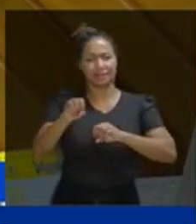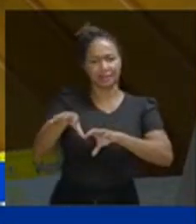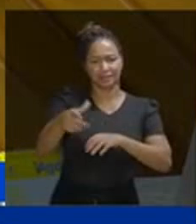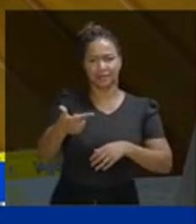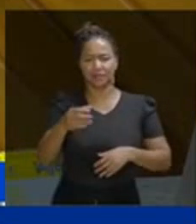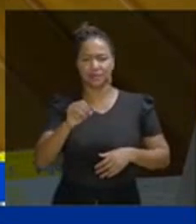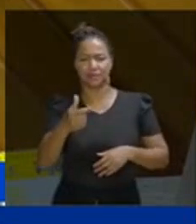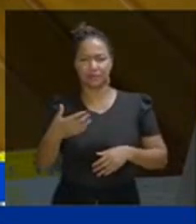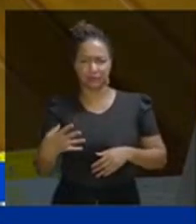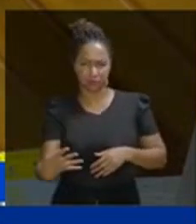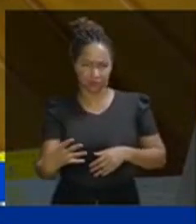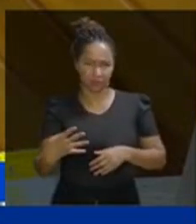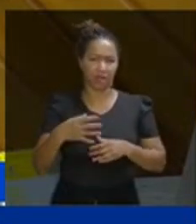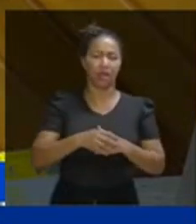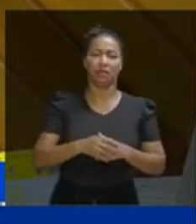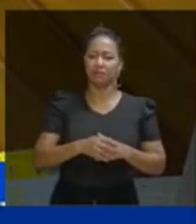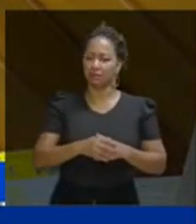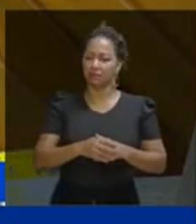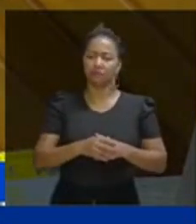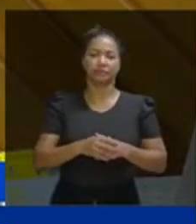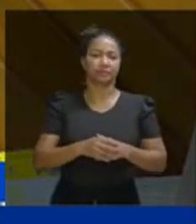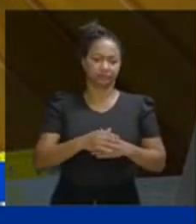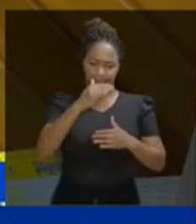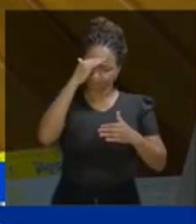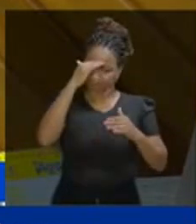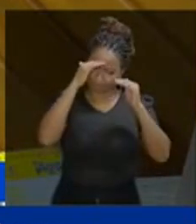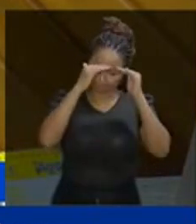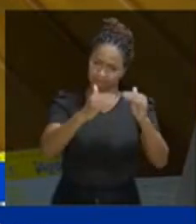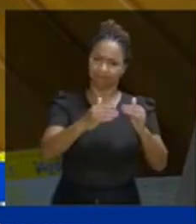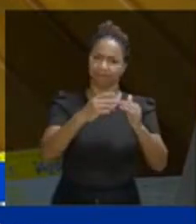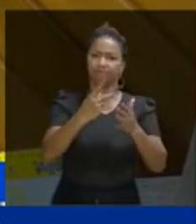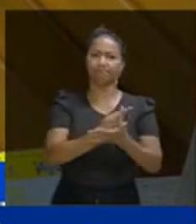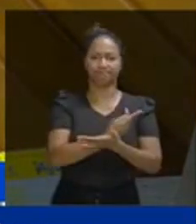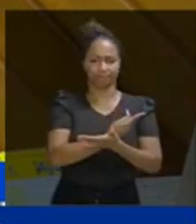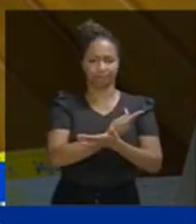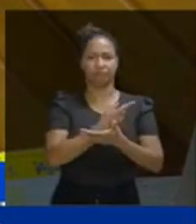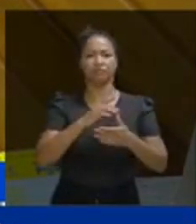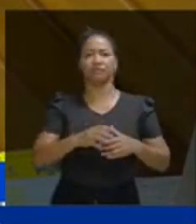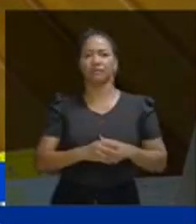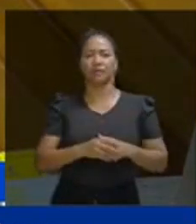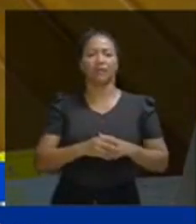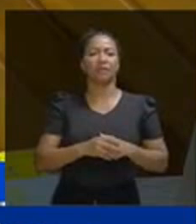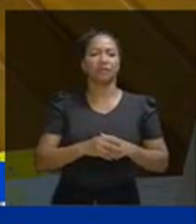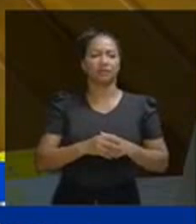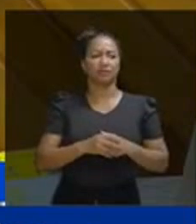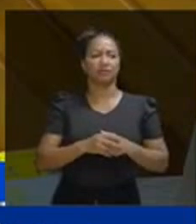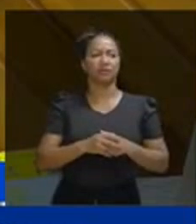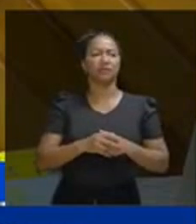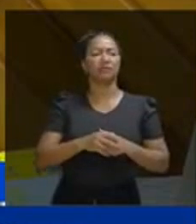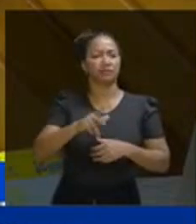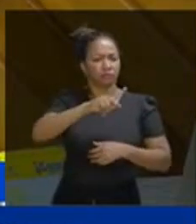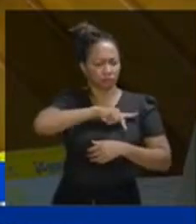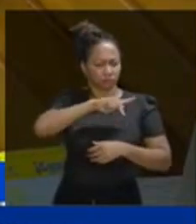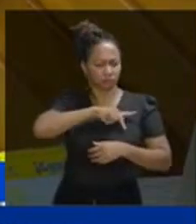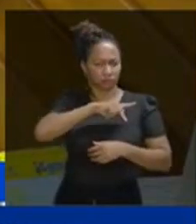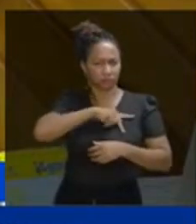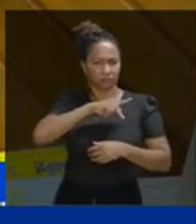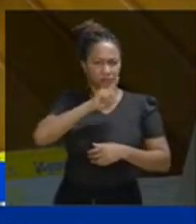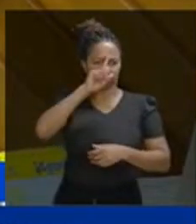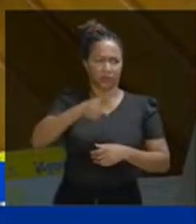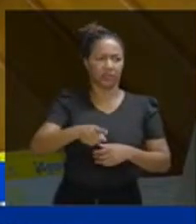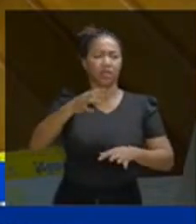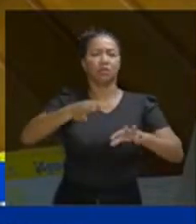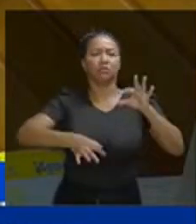2024, não tendo sido cumprida exclusivamente porque o impetrante se furta da ação do poder público para a execução da ordem